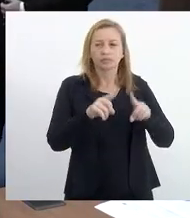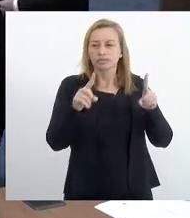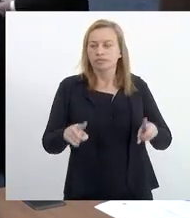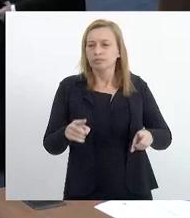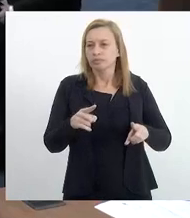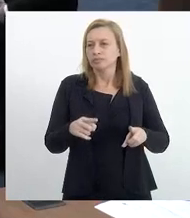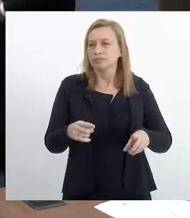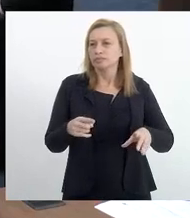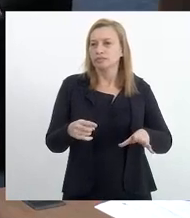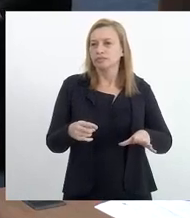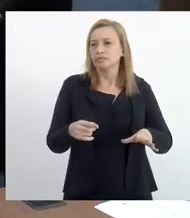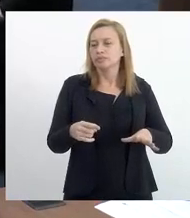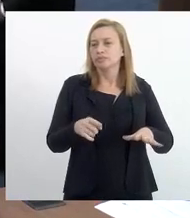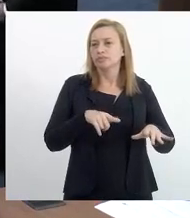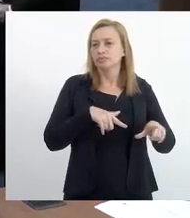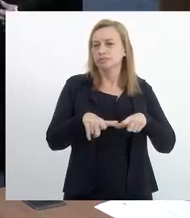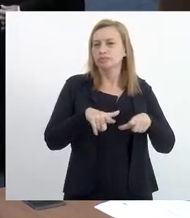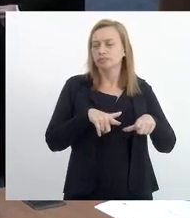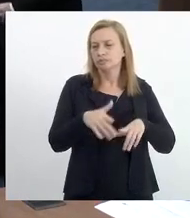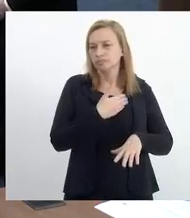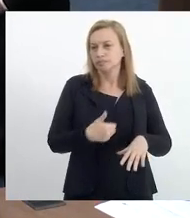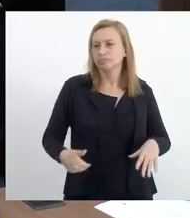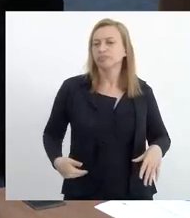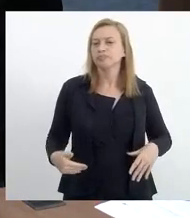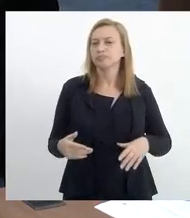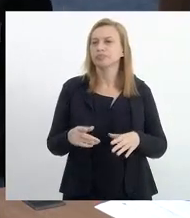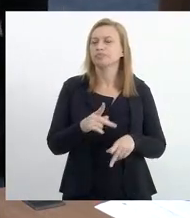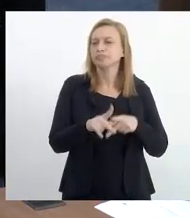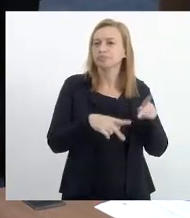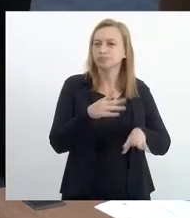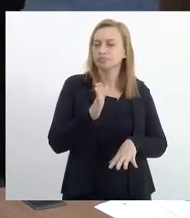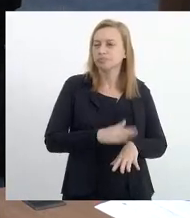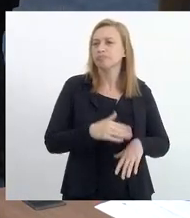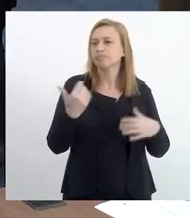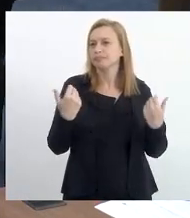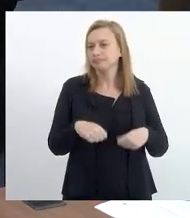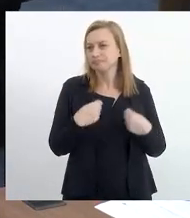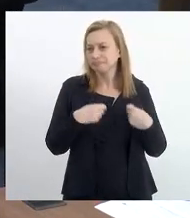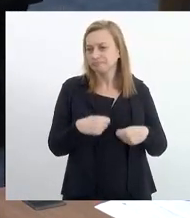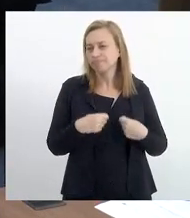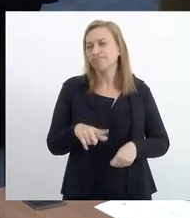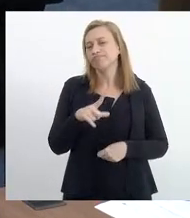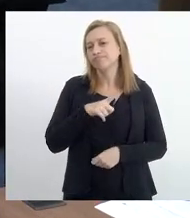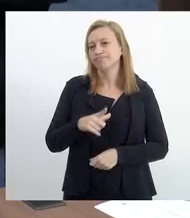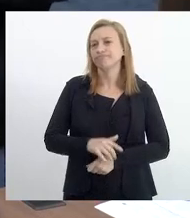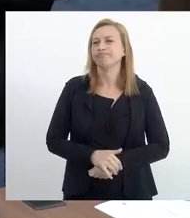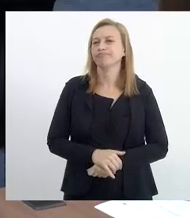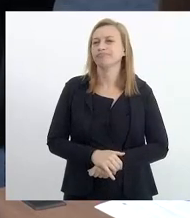público à população que mais necessita dele.